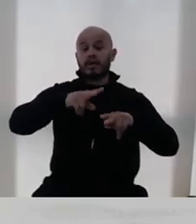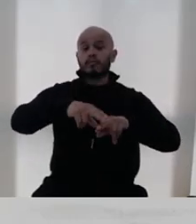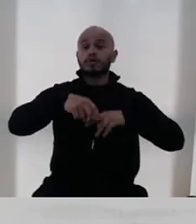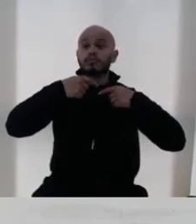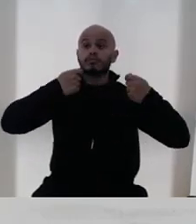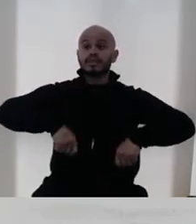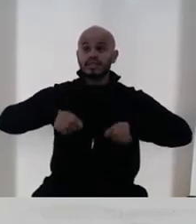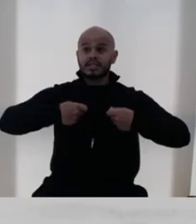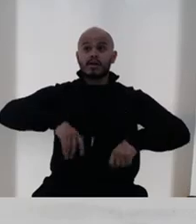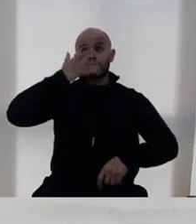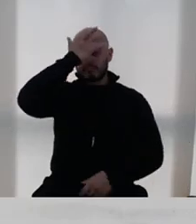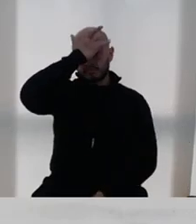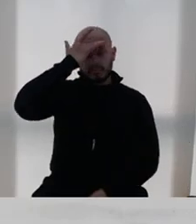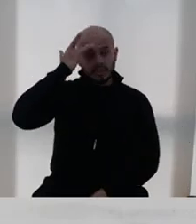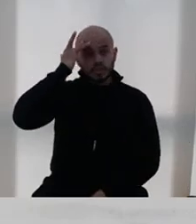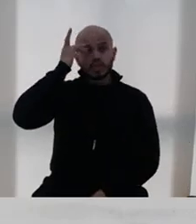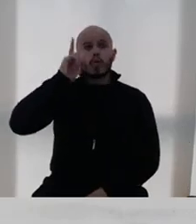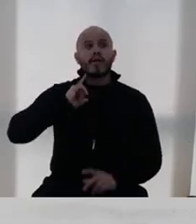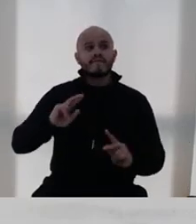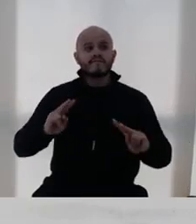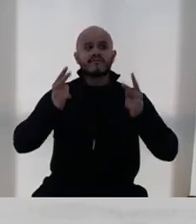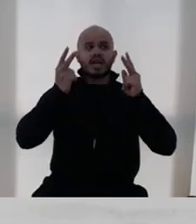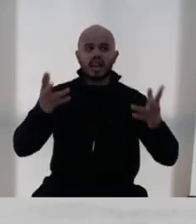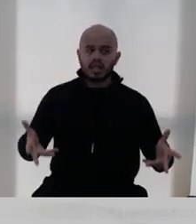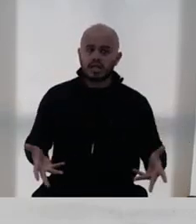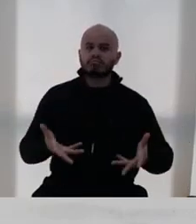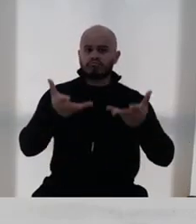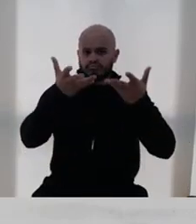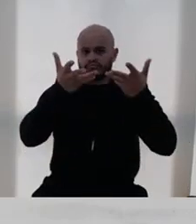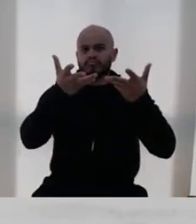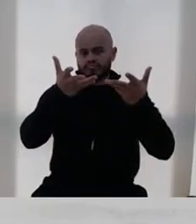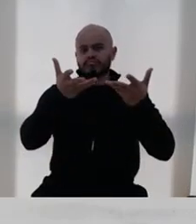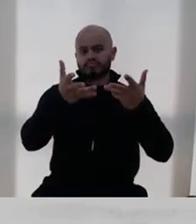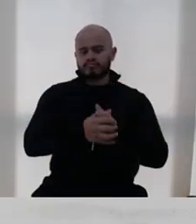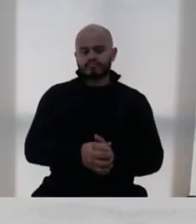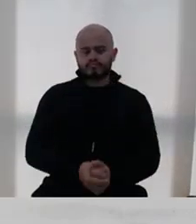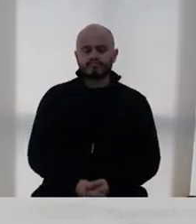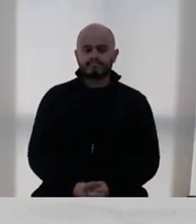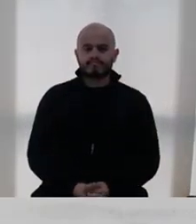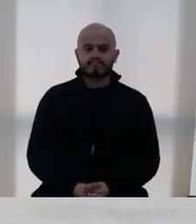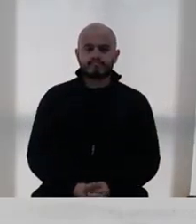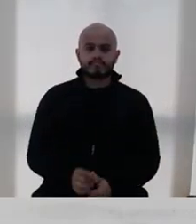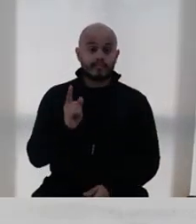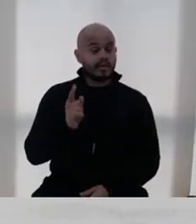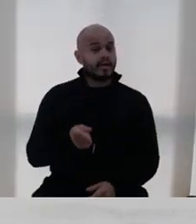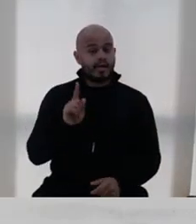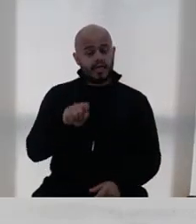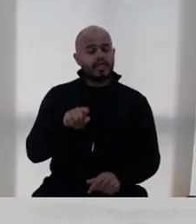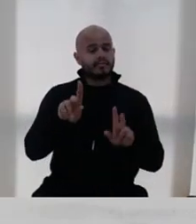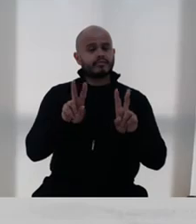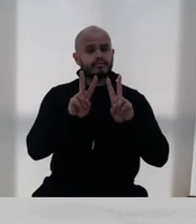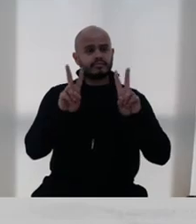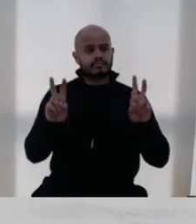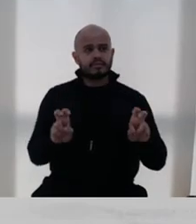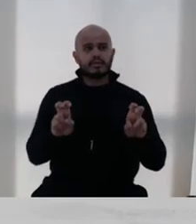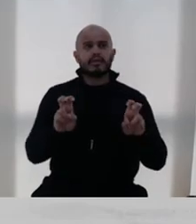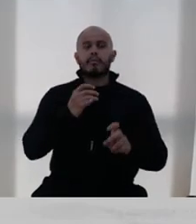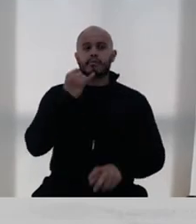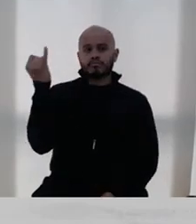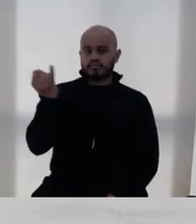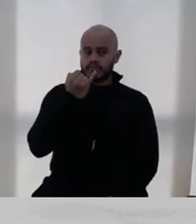servidores, defensoras valorizados. Então, também é uma pauta dessa Defensoria Pública Geral no